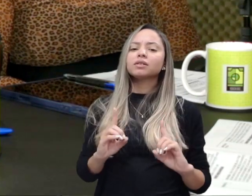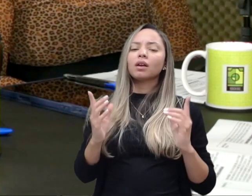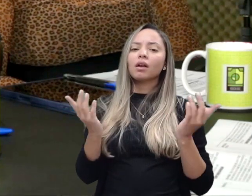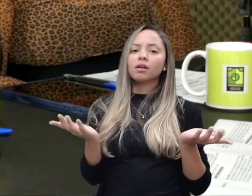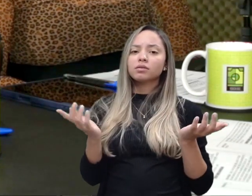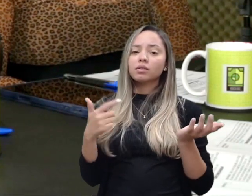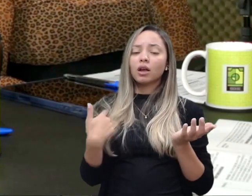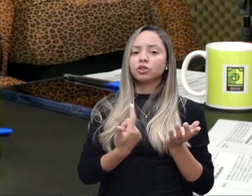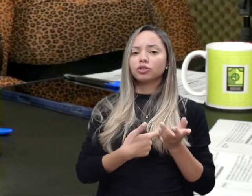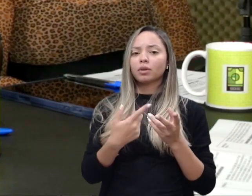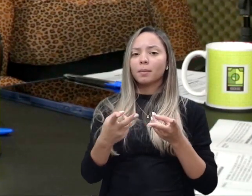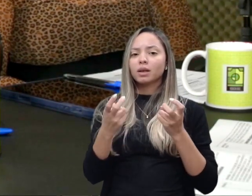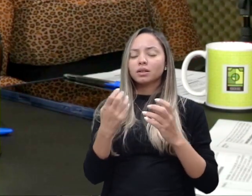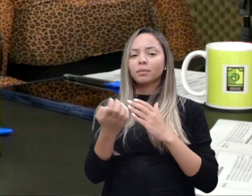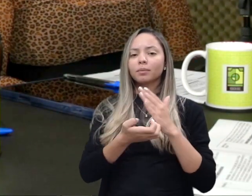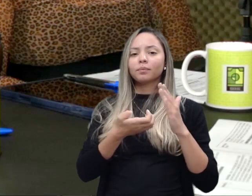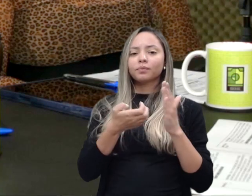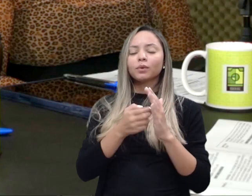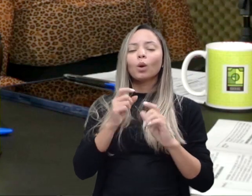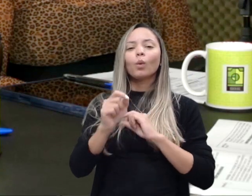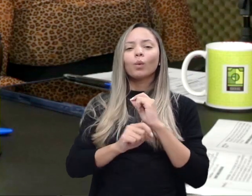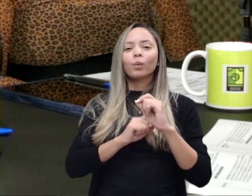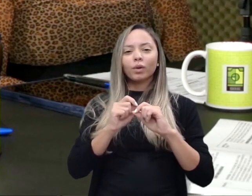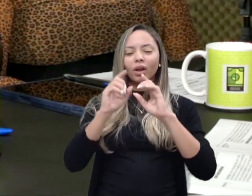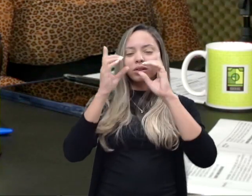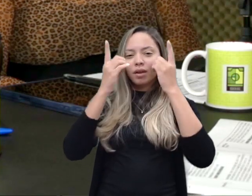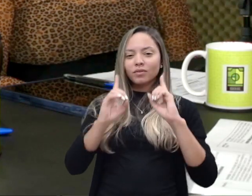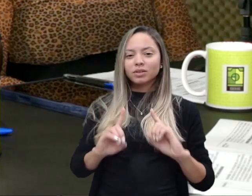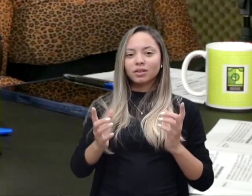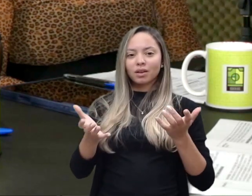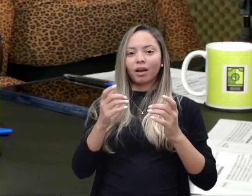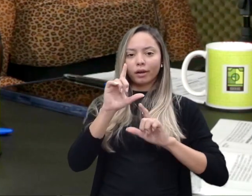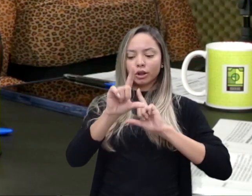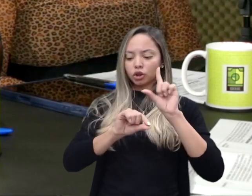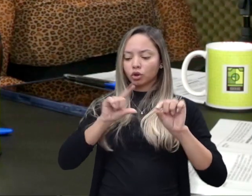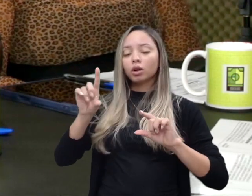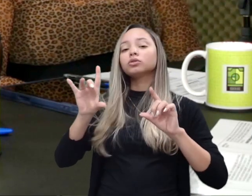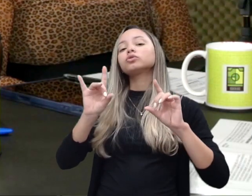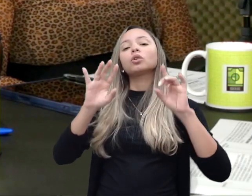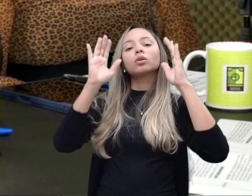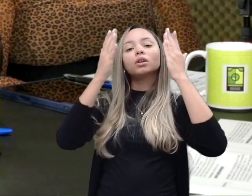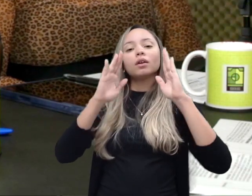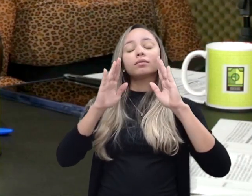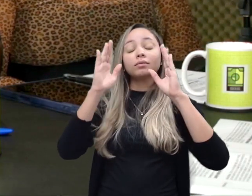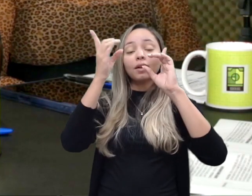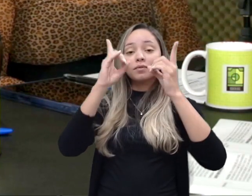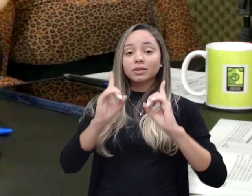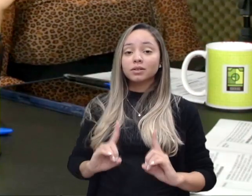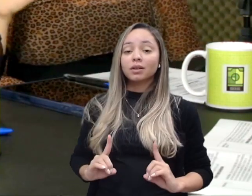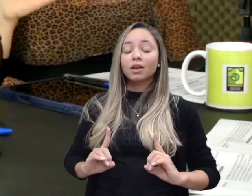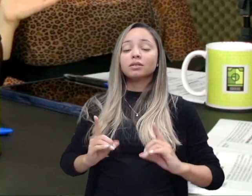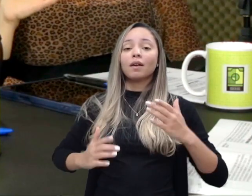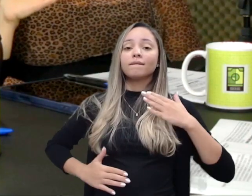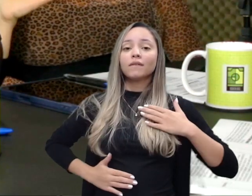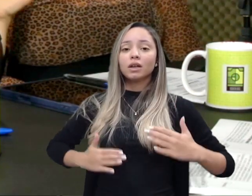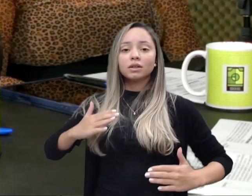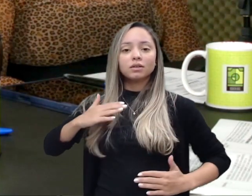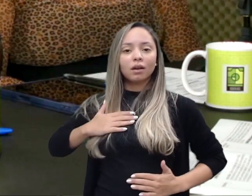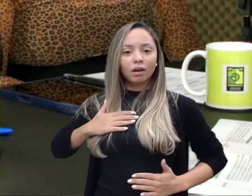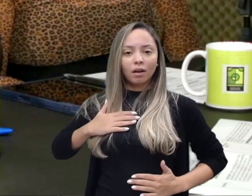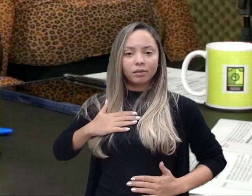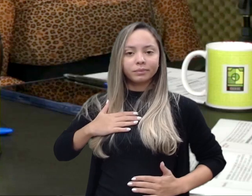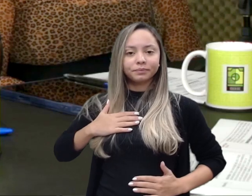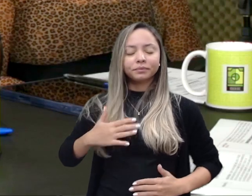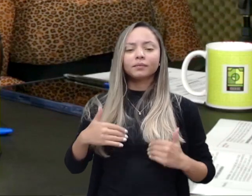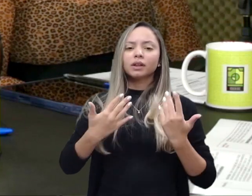uma predileção das empresas por deficiências físicas. Existe isso também? E pouco aparentes. Porque tudo é deficiência. Então, se a